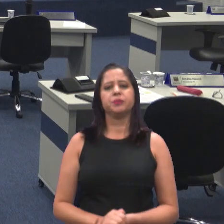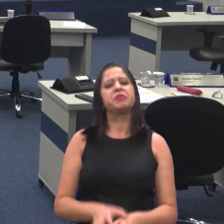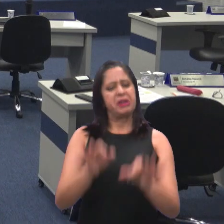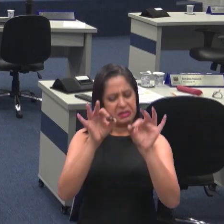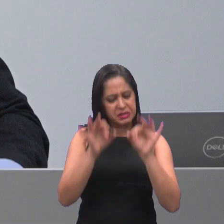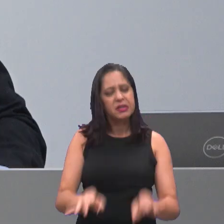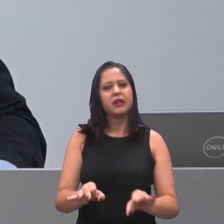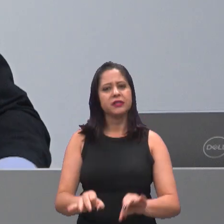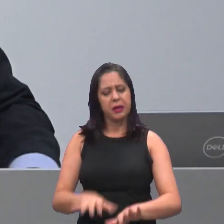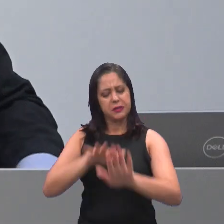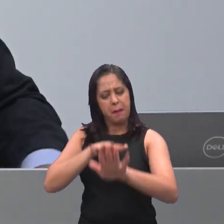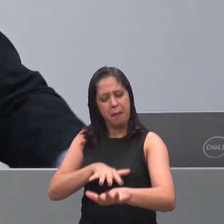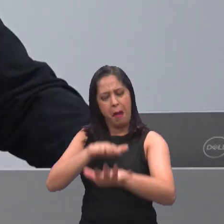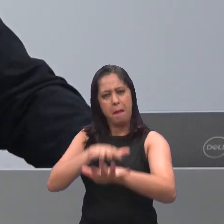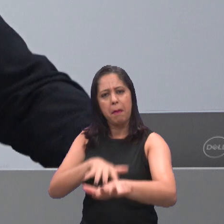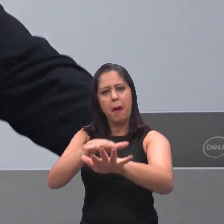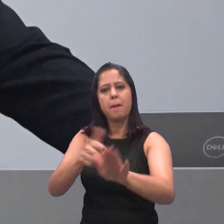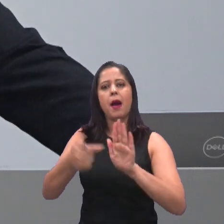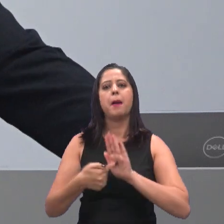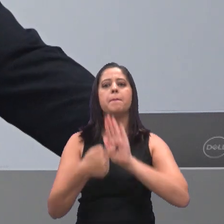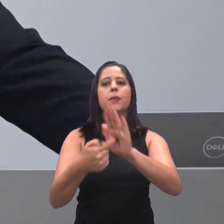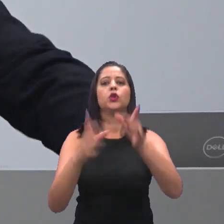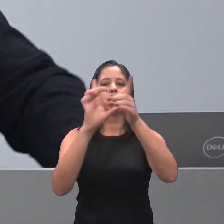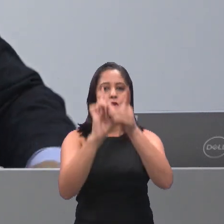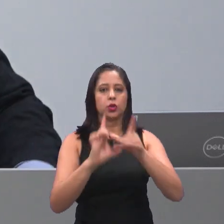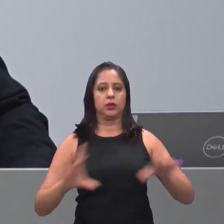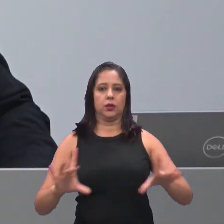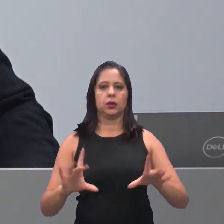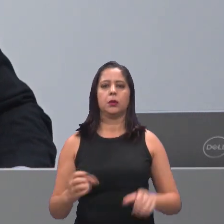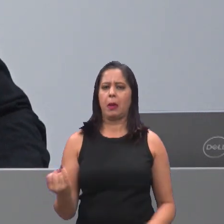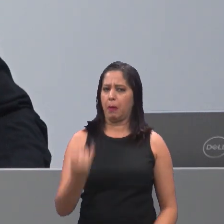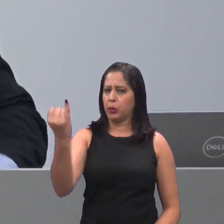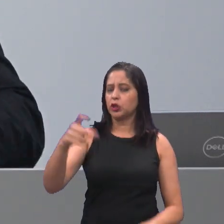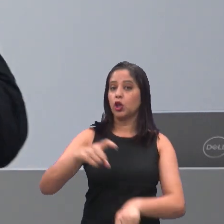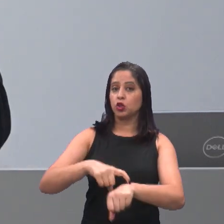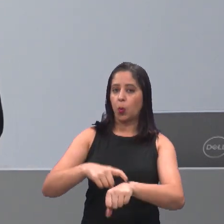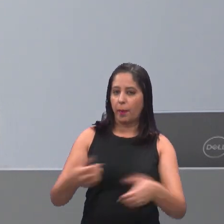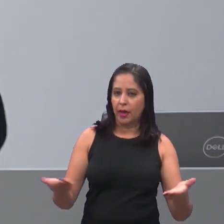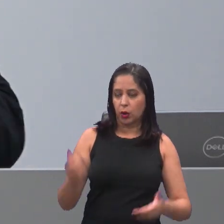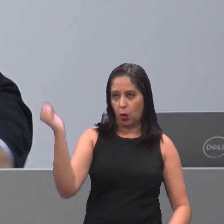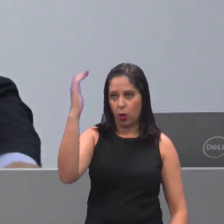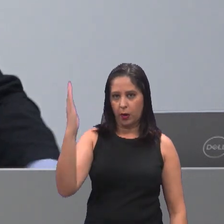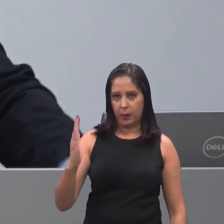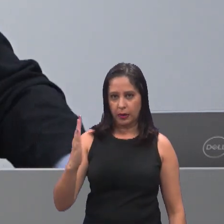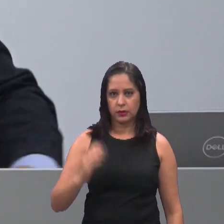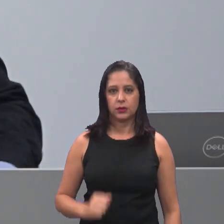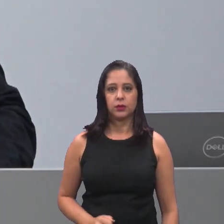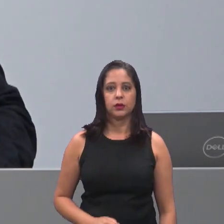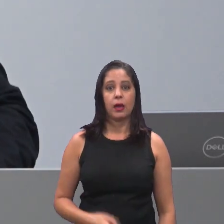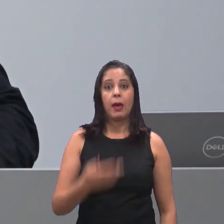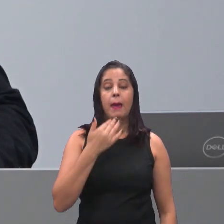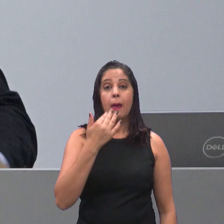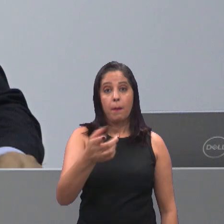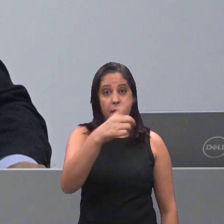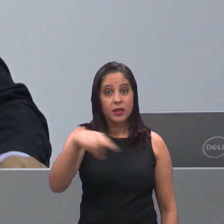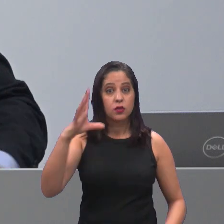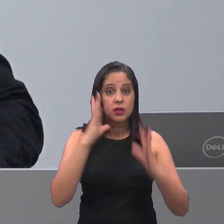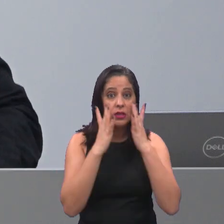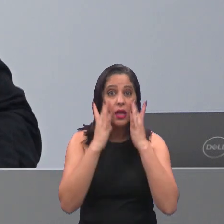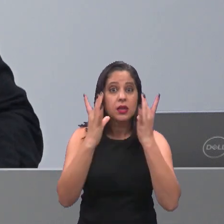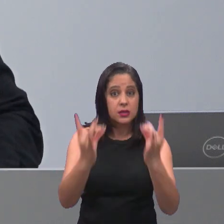importante para esse momento que o nosso país vive. Eu pediria a atenção dos colegas que a gente vai